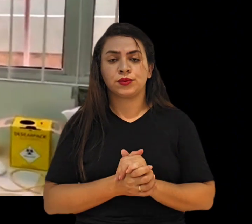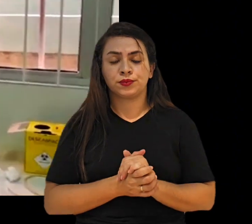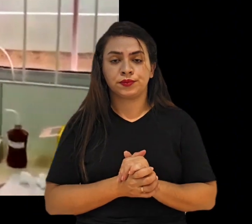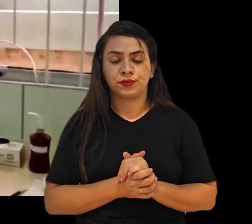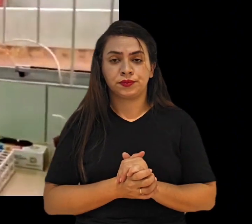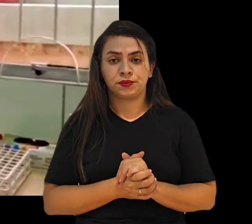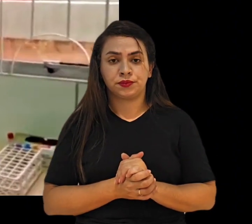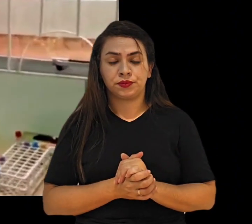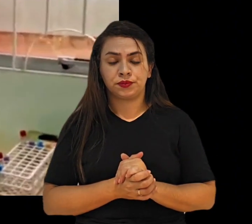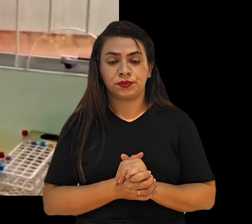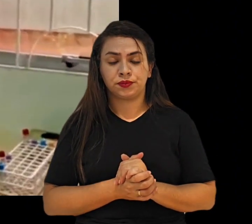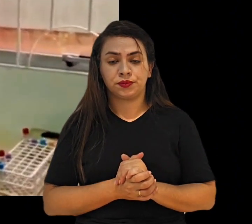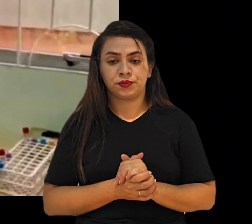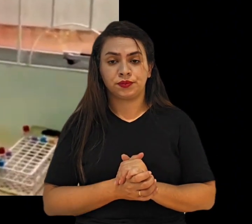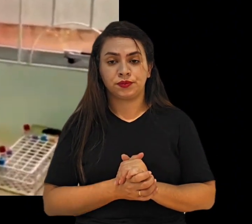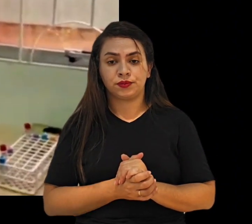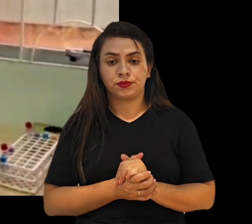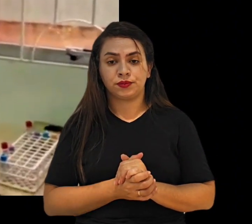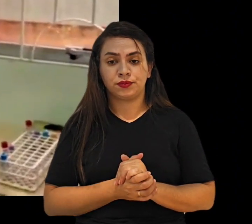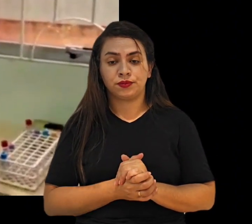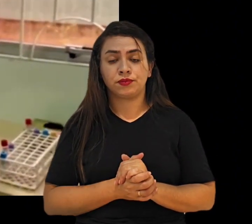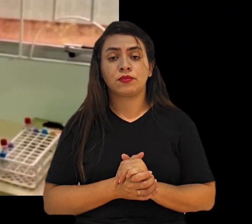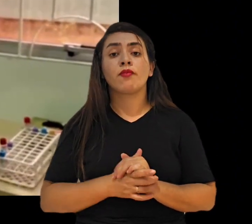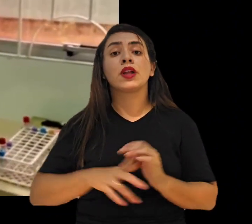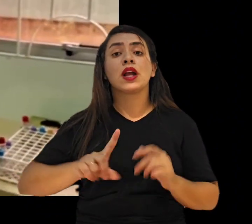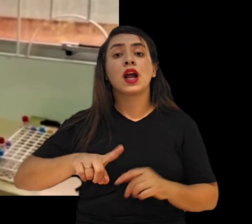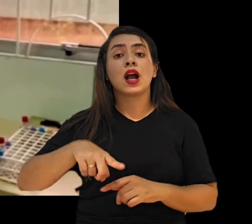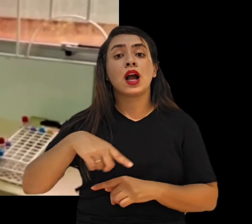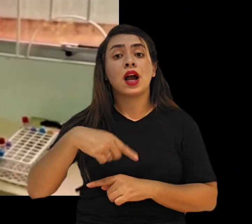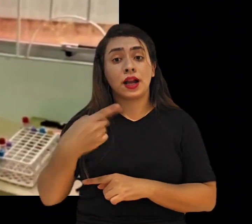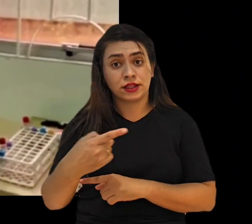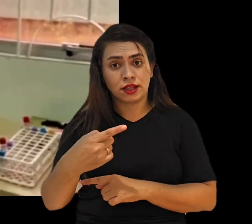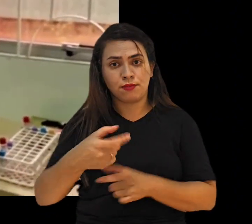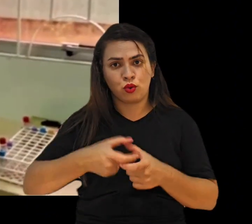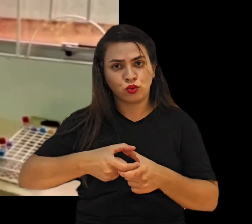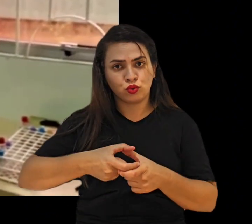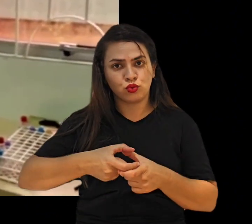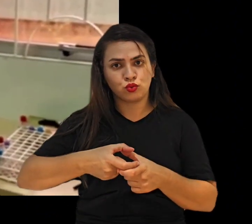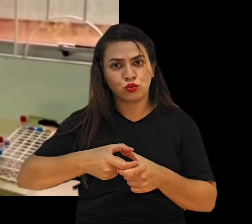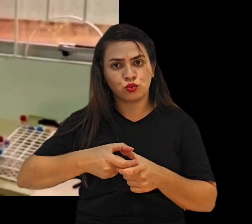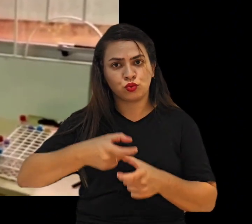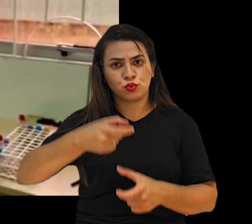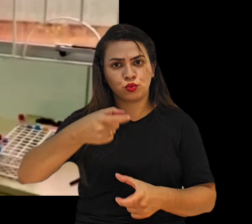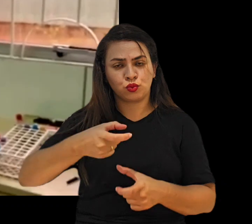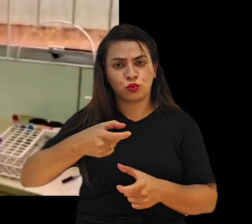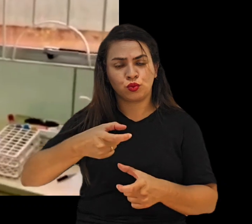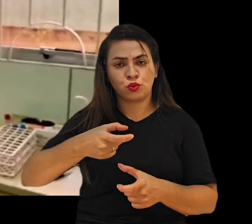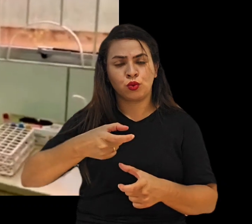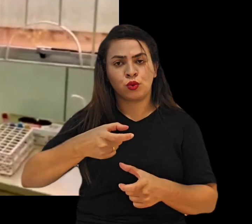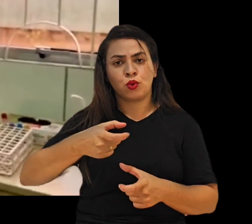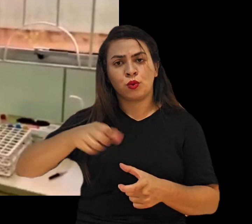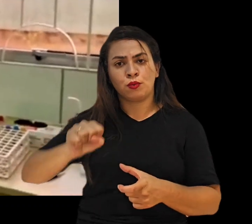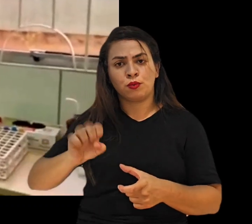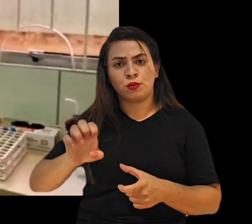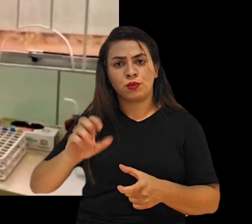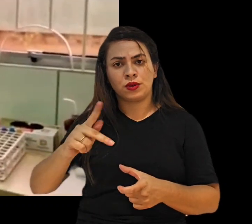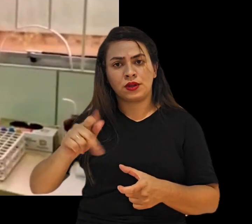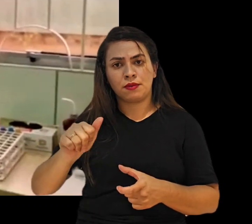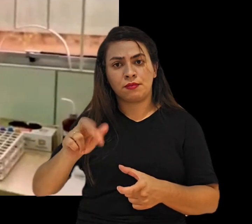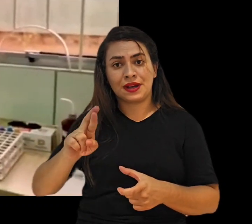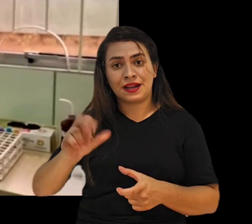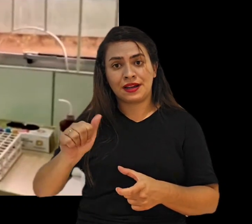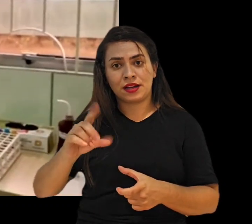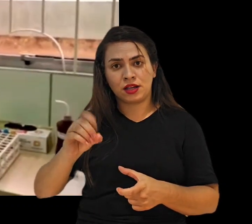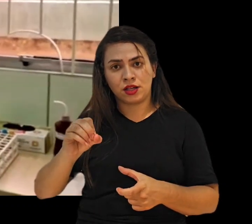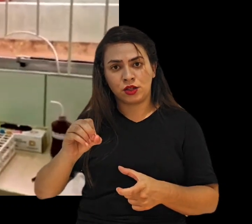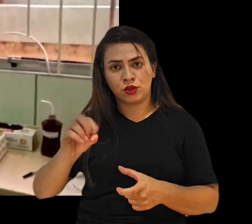do tubo, que é o de tampa amarela. Pode vir com esse separador transparente ou branquinho. Ele vai separar o soro